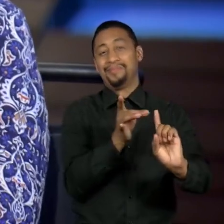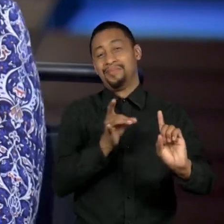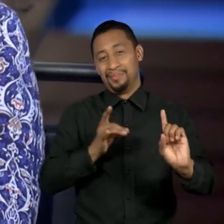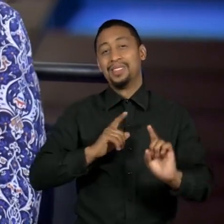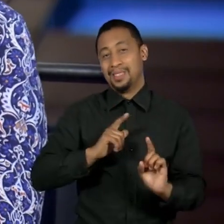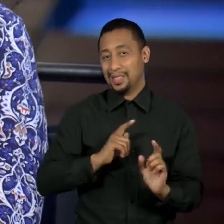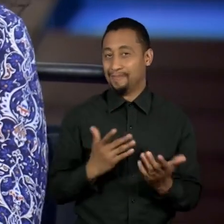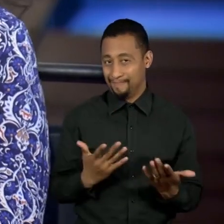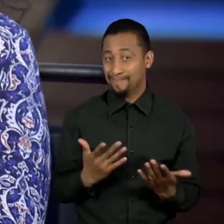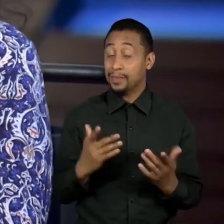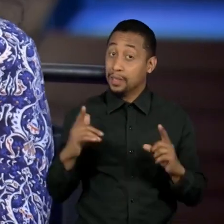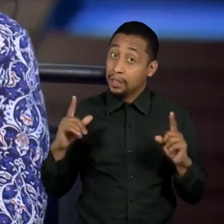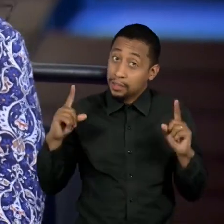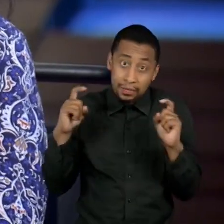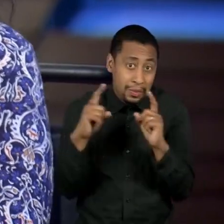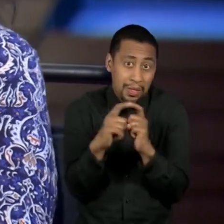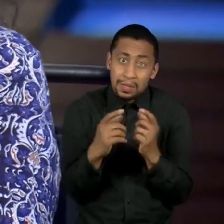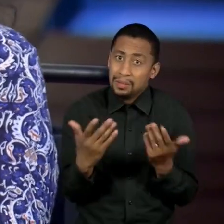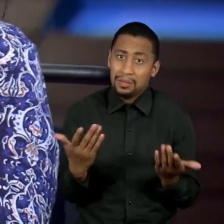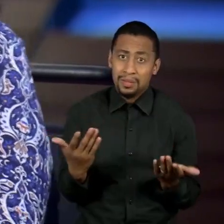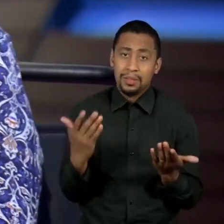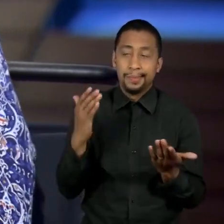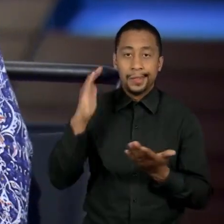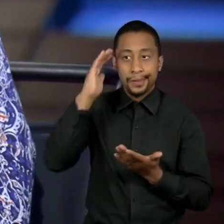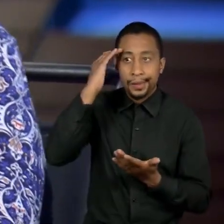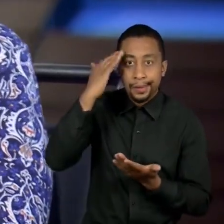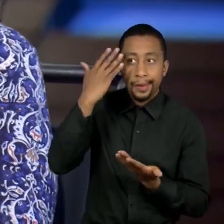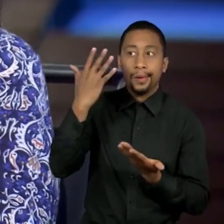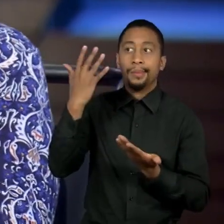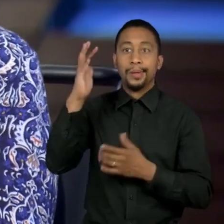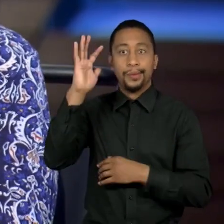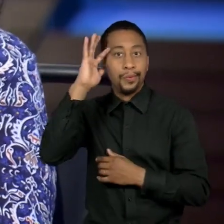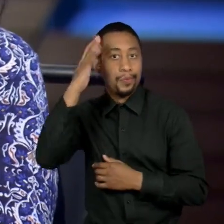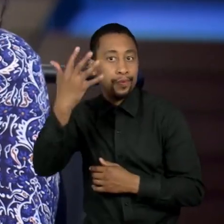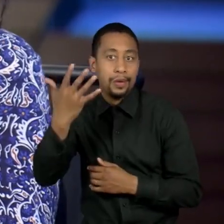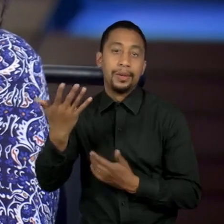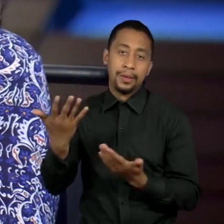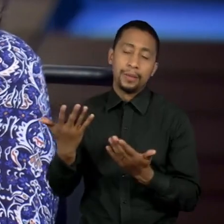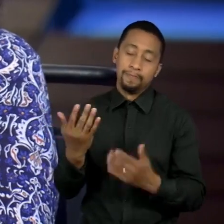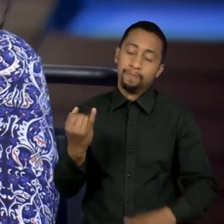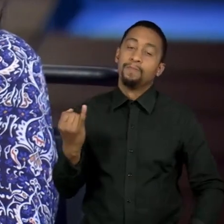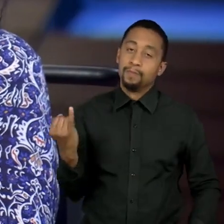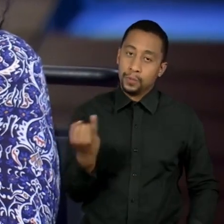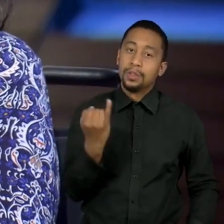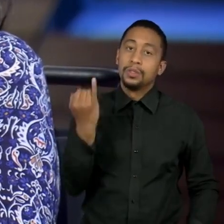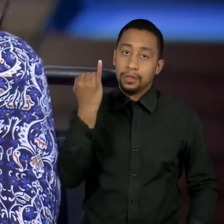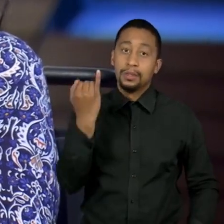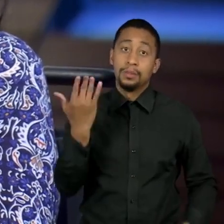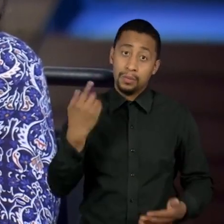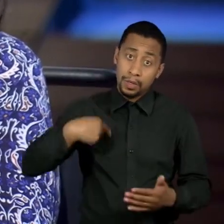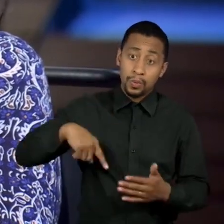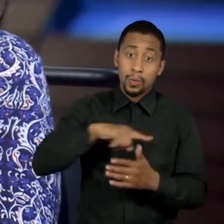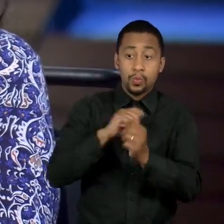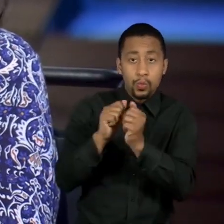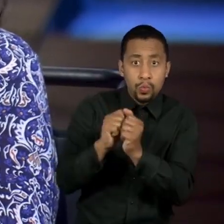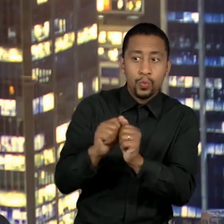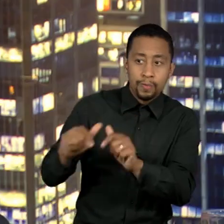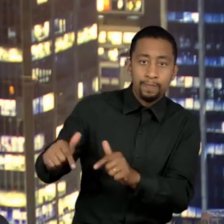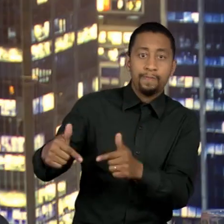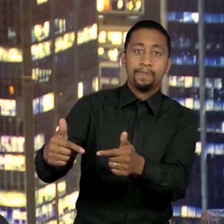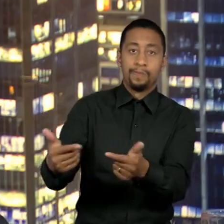pontuar é a homofobia. Então, o Brasil, recentemente, tem tido uma decisão importante,